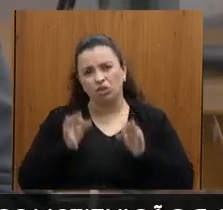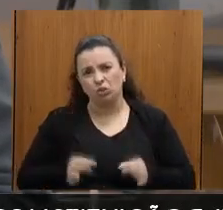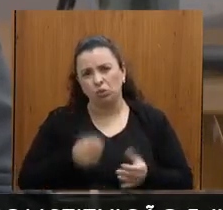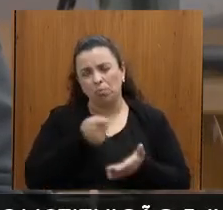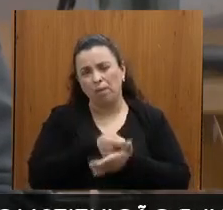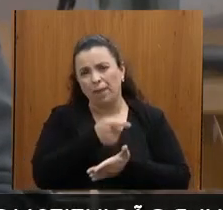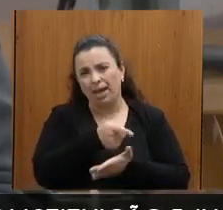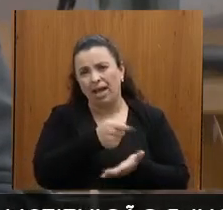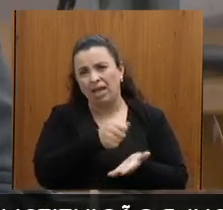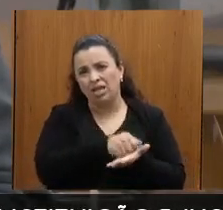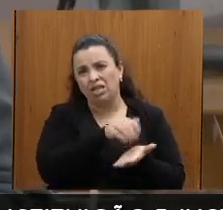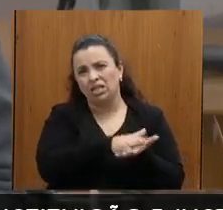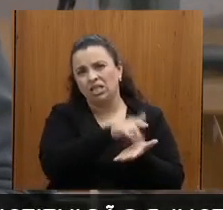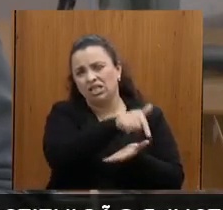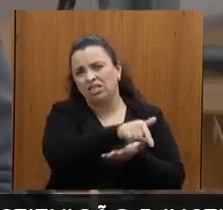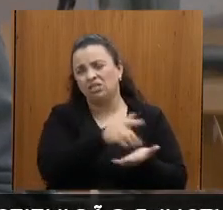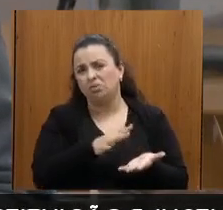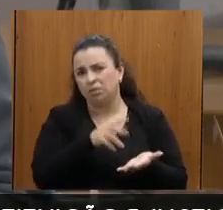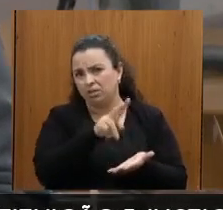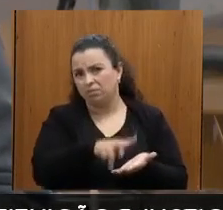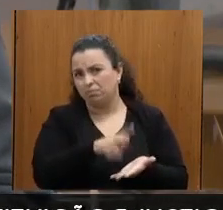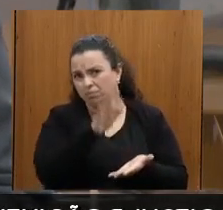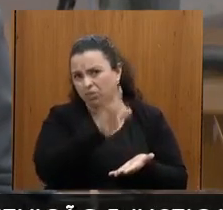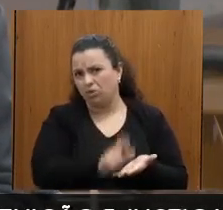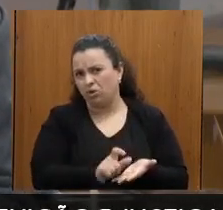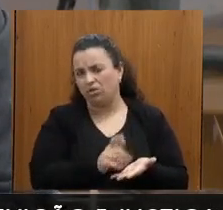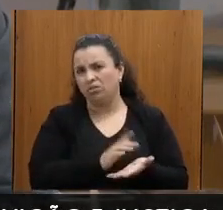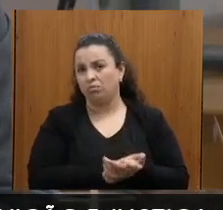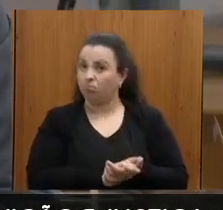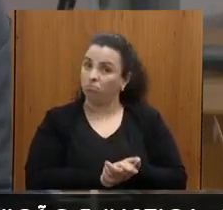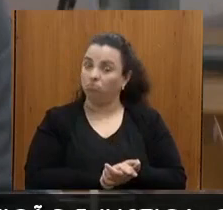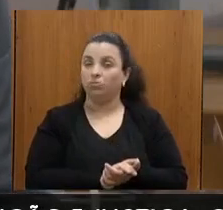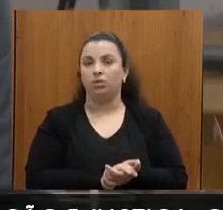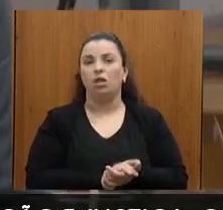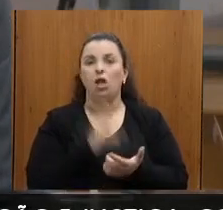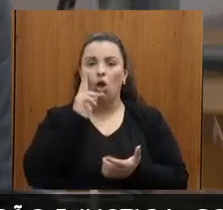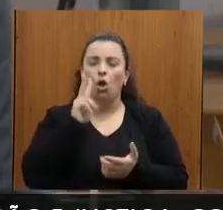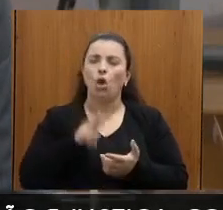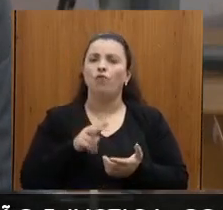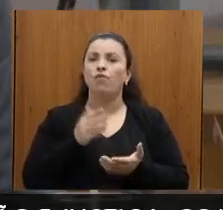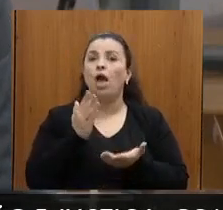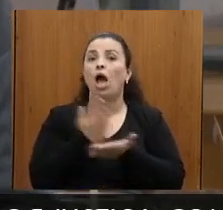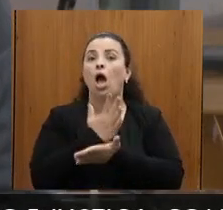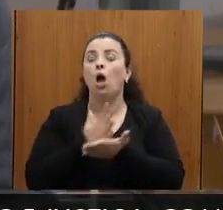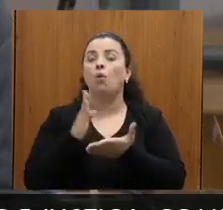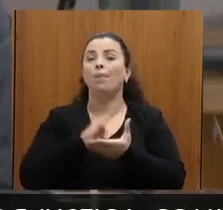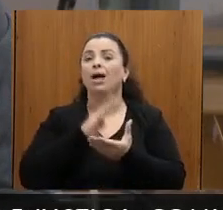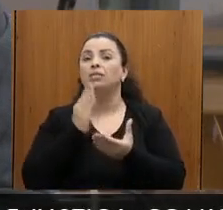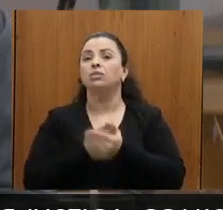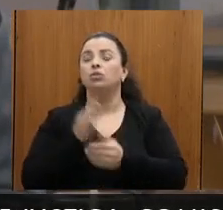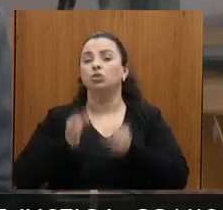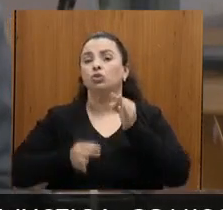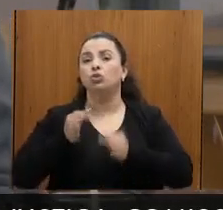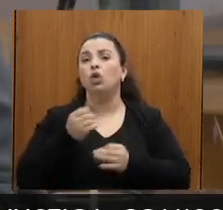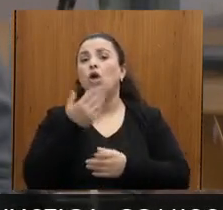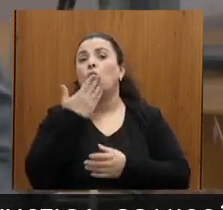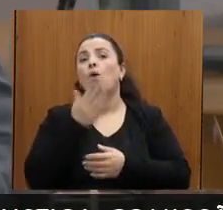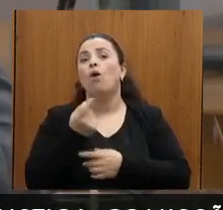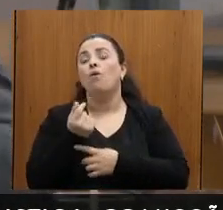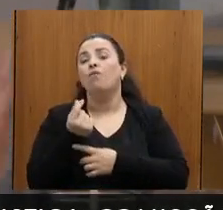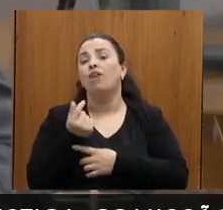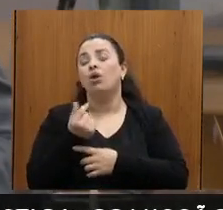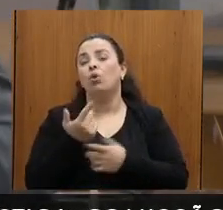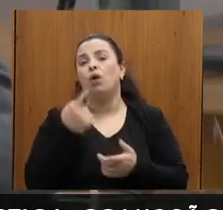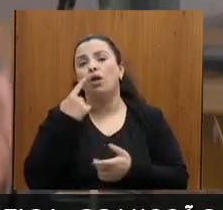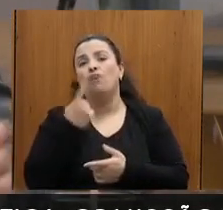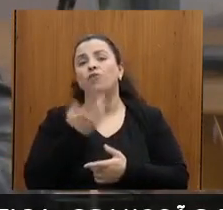para essas pessoas. Tínhamos a curiosidade de olhar algumas ações na justiça e qual o valor estabelecido de indenização e os